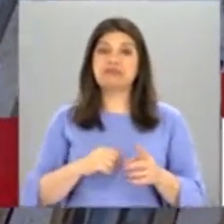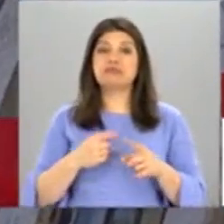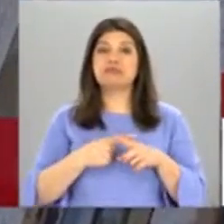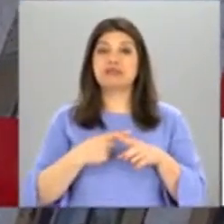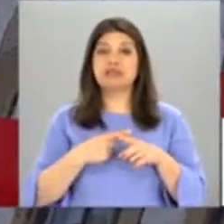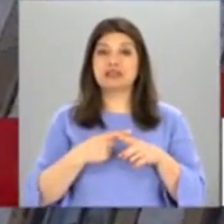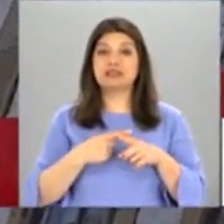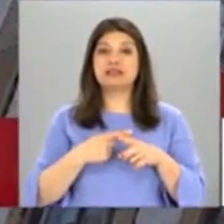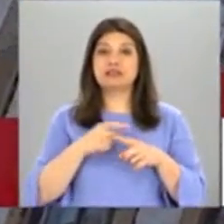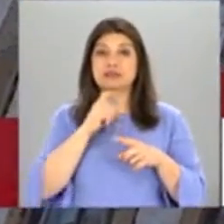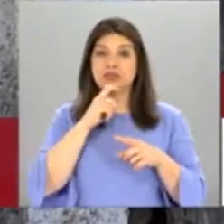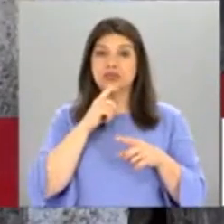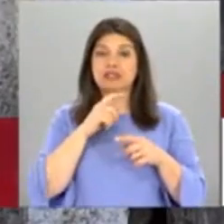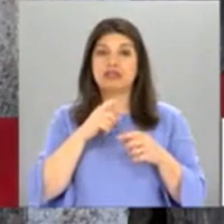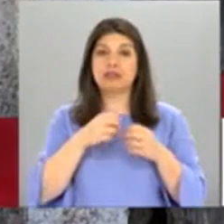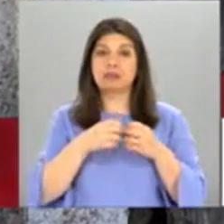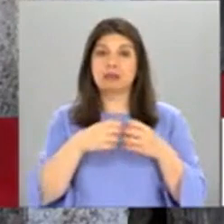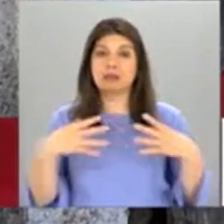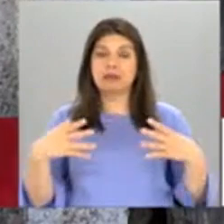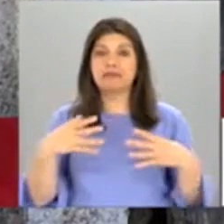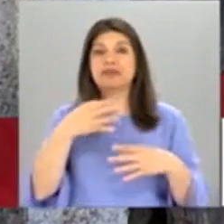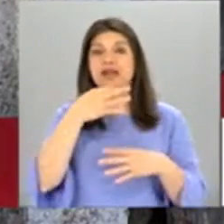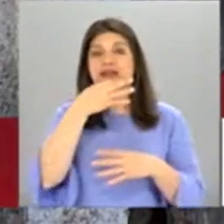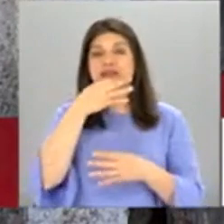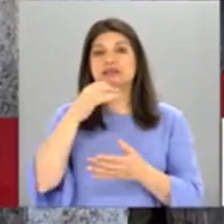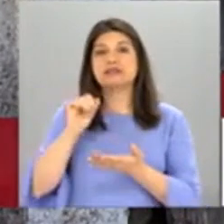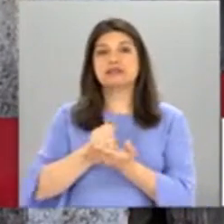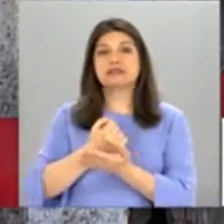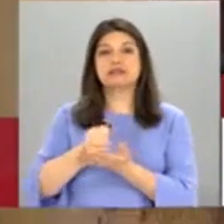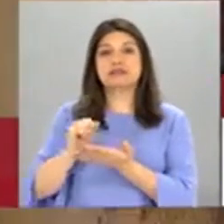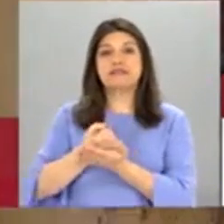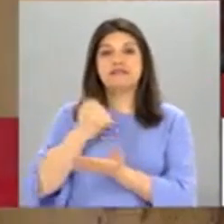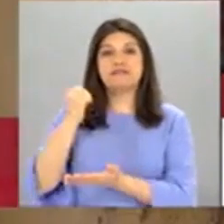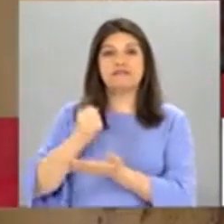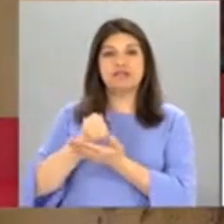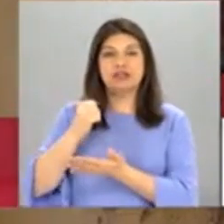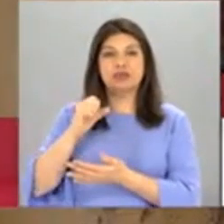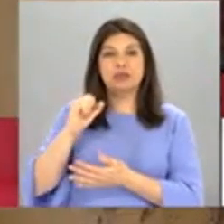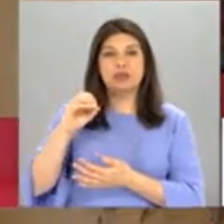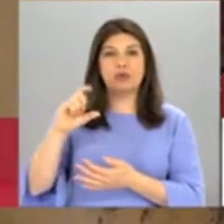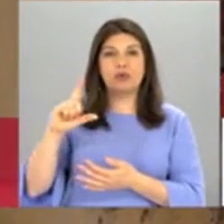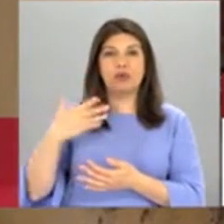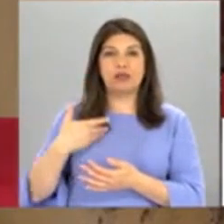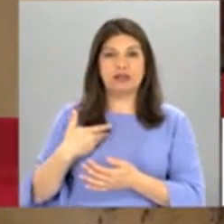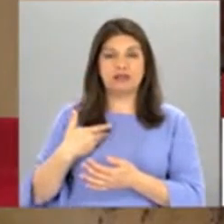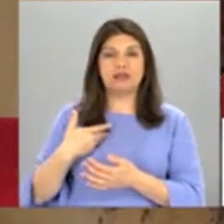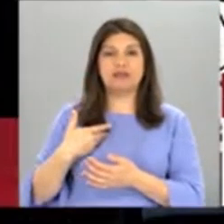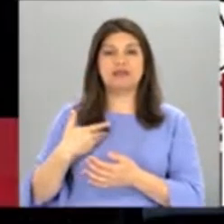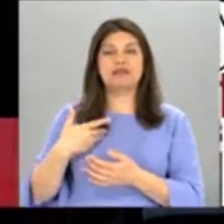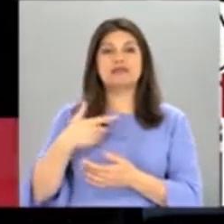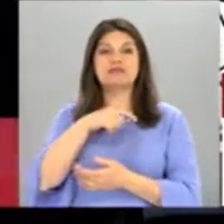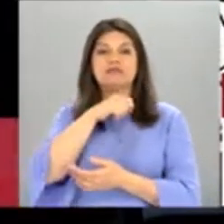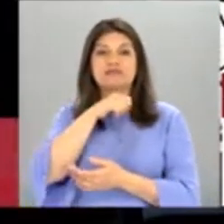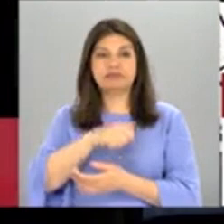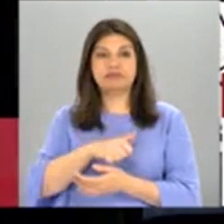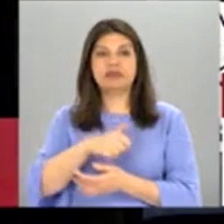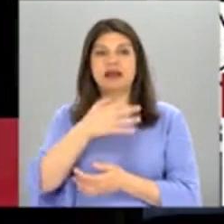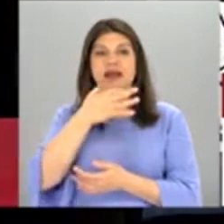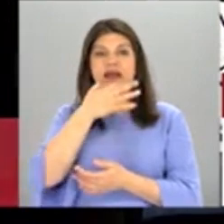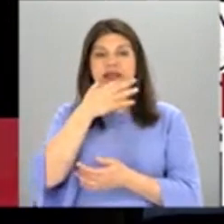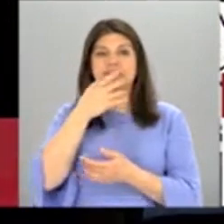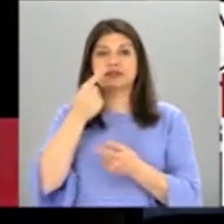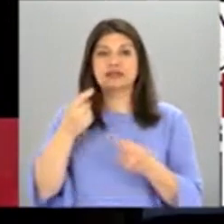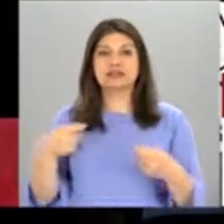reforçar quando os vistos gold pela compra de imóveis de habitação passem a ser obtidos apenas com